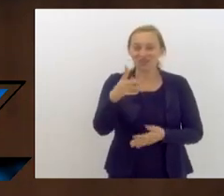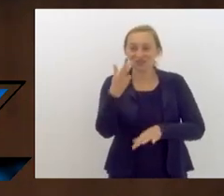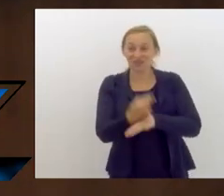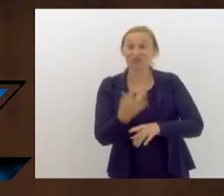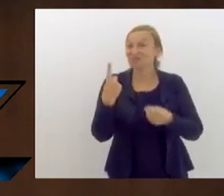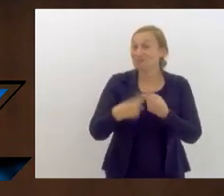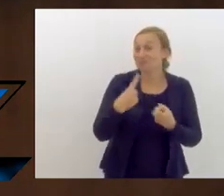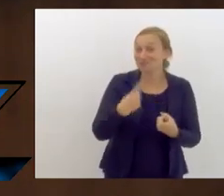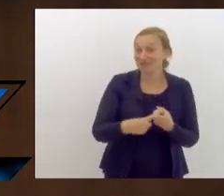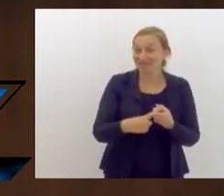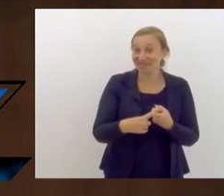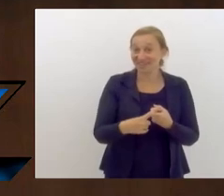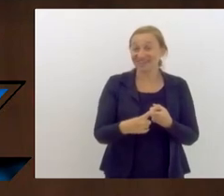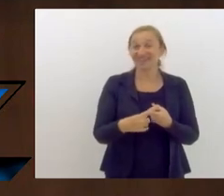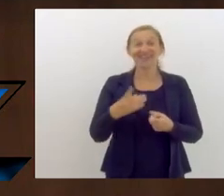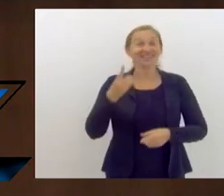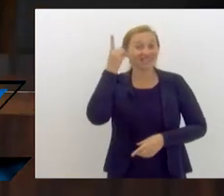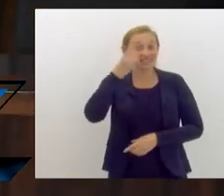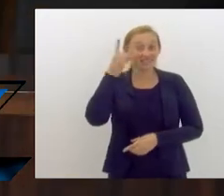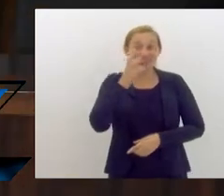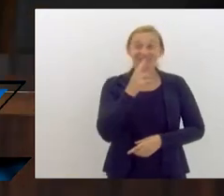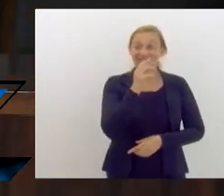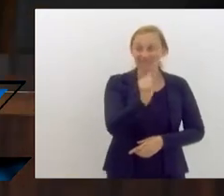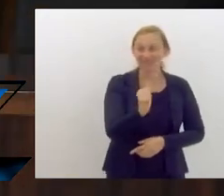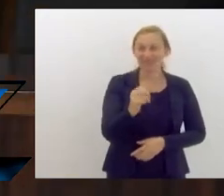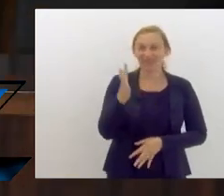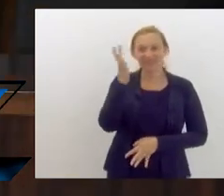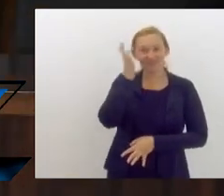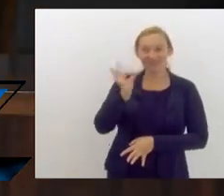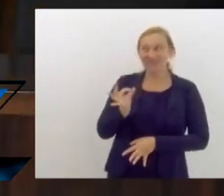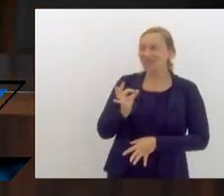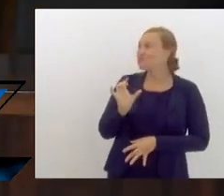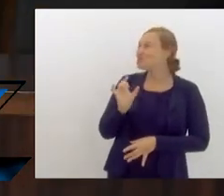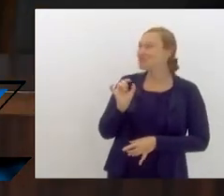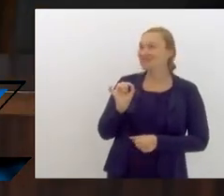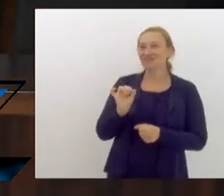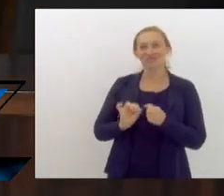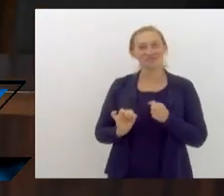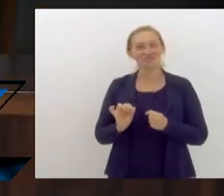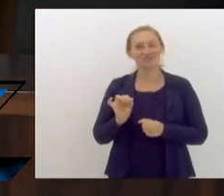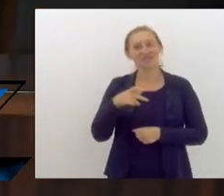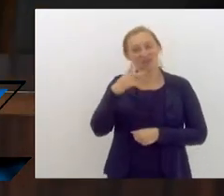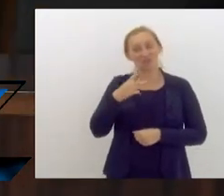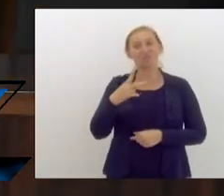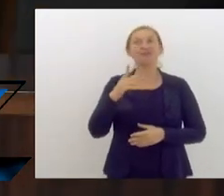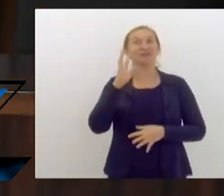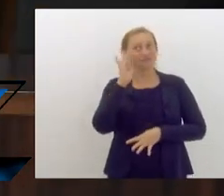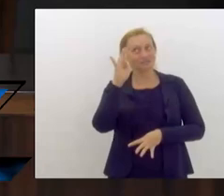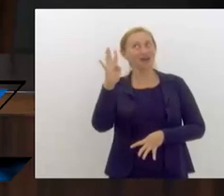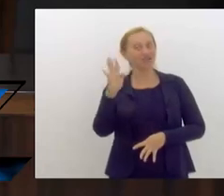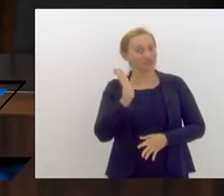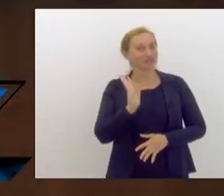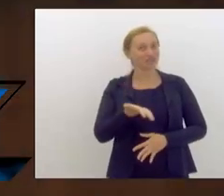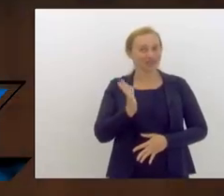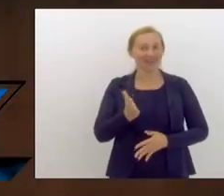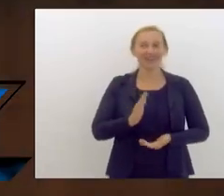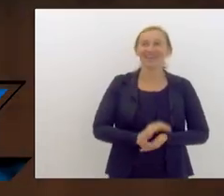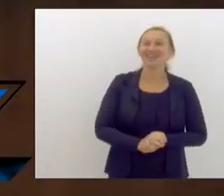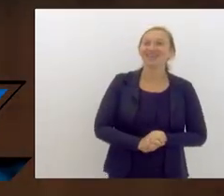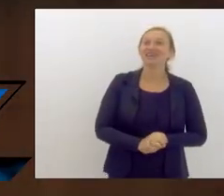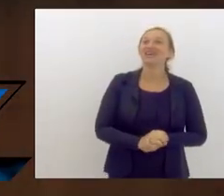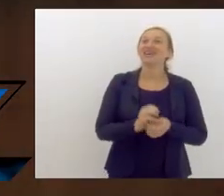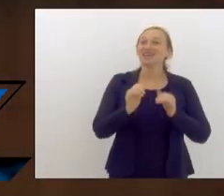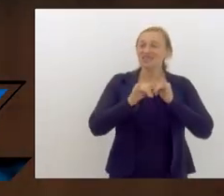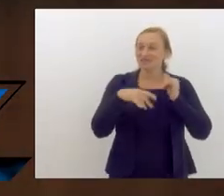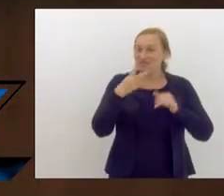na justificativa do deputado Amorim me falou mas até diante se